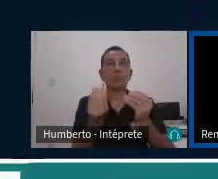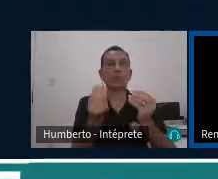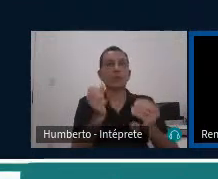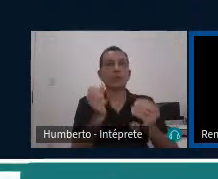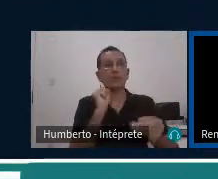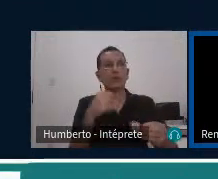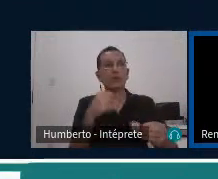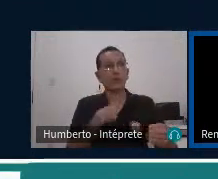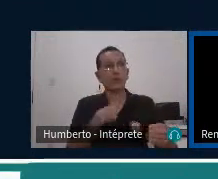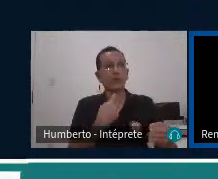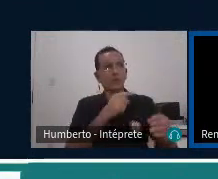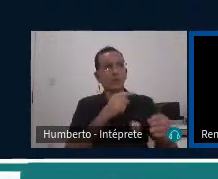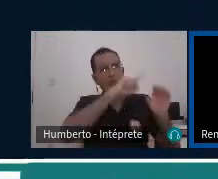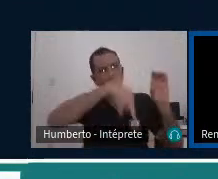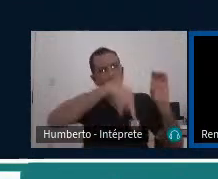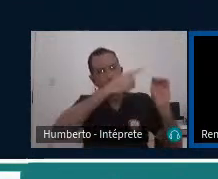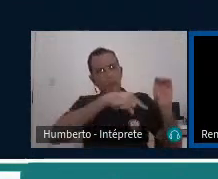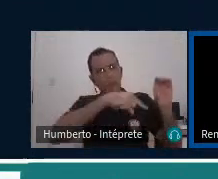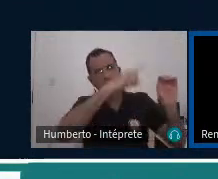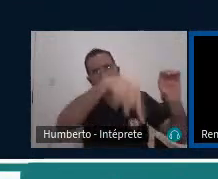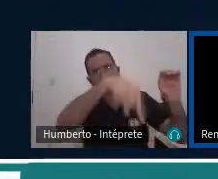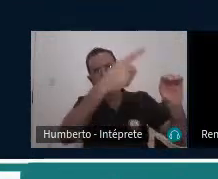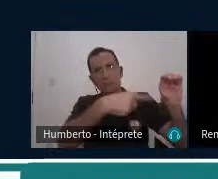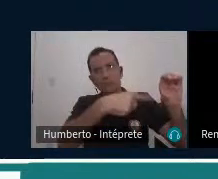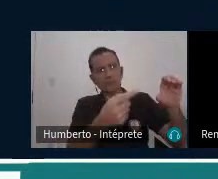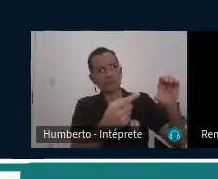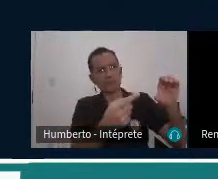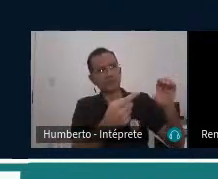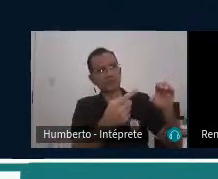o círculo tem 10 centímetros,